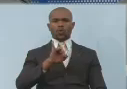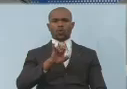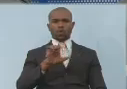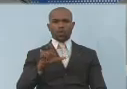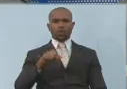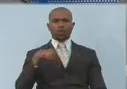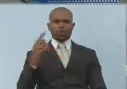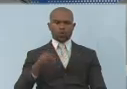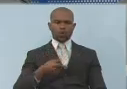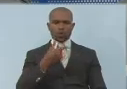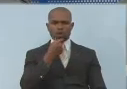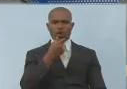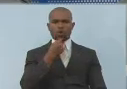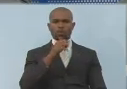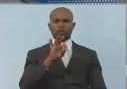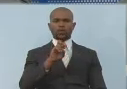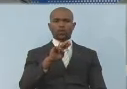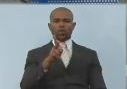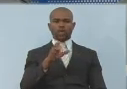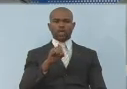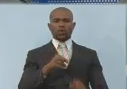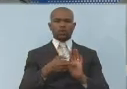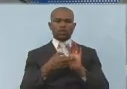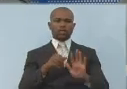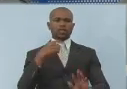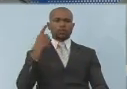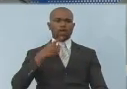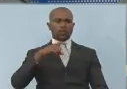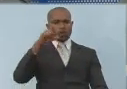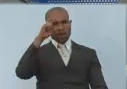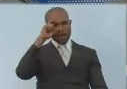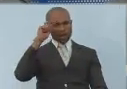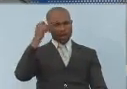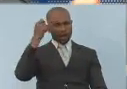Toninho, representante do deputado Alencar Santana.